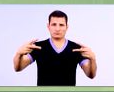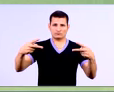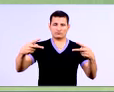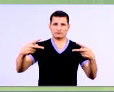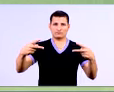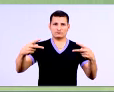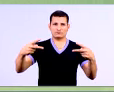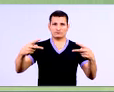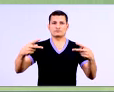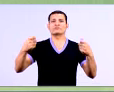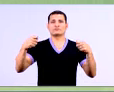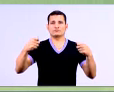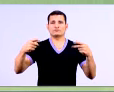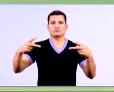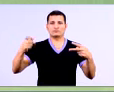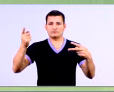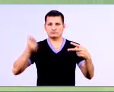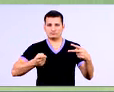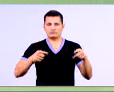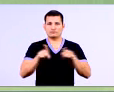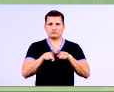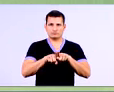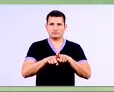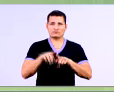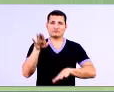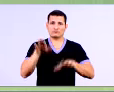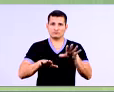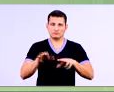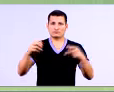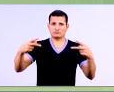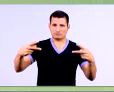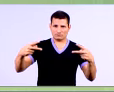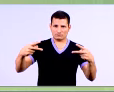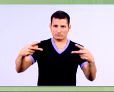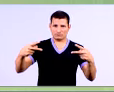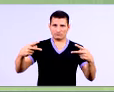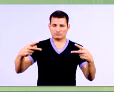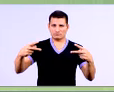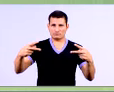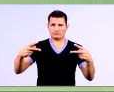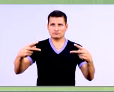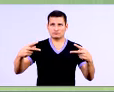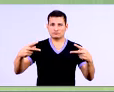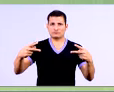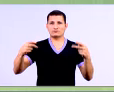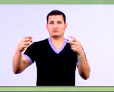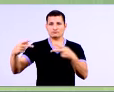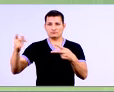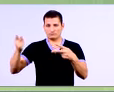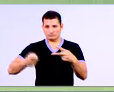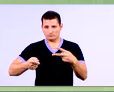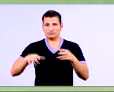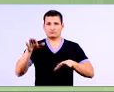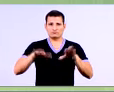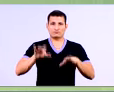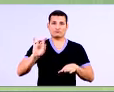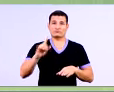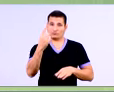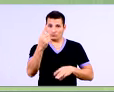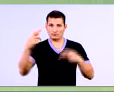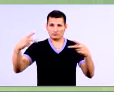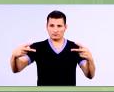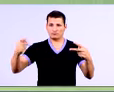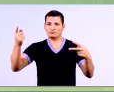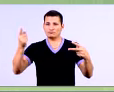HTML precisa ser fechado. Às vezes se abre e fecha com uma tag e outra tag, às vezes abrimos e